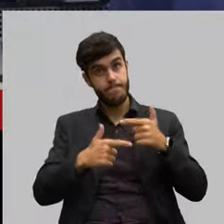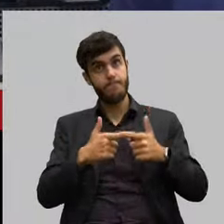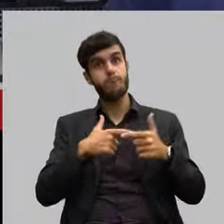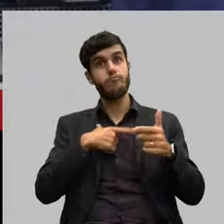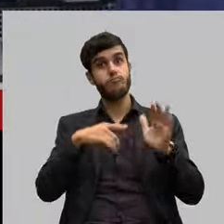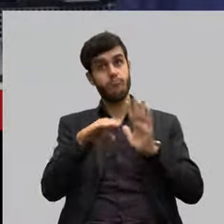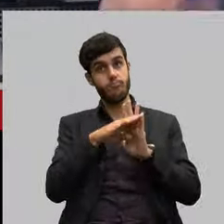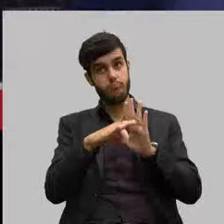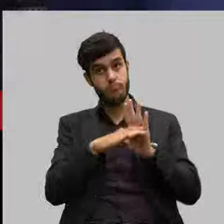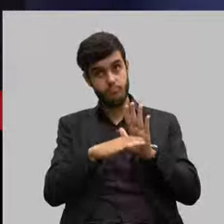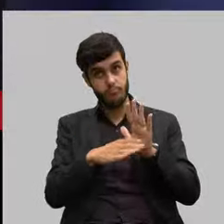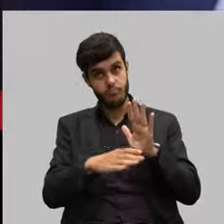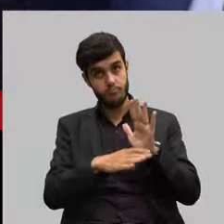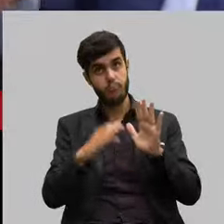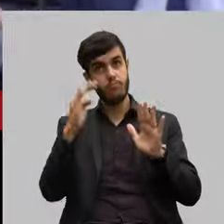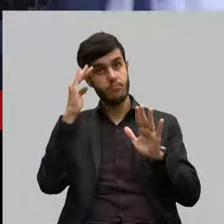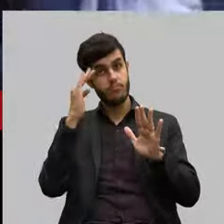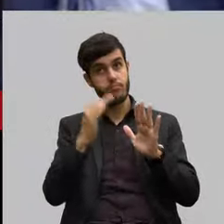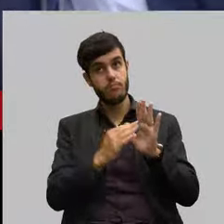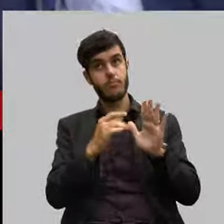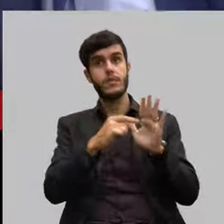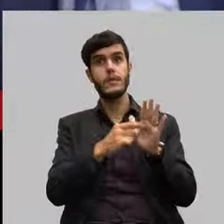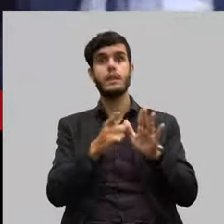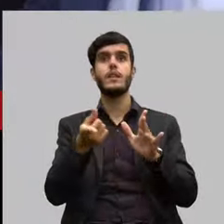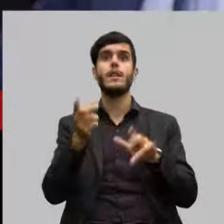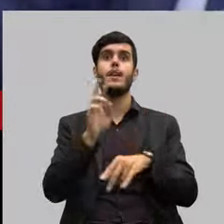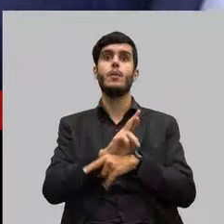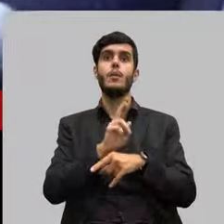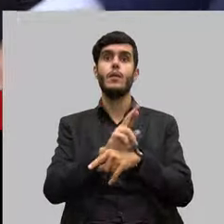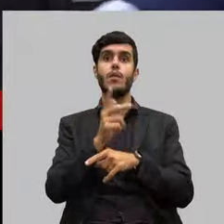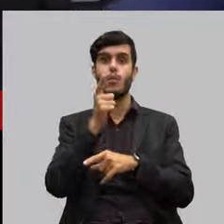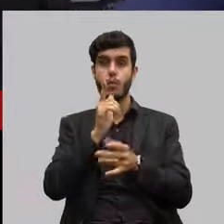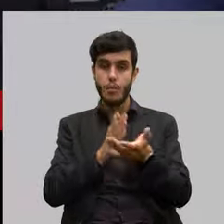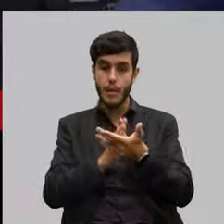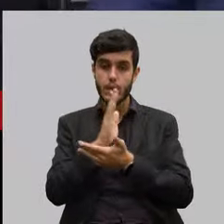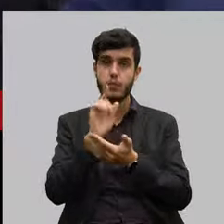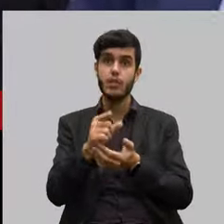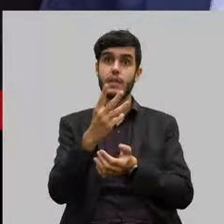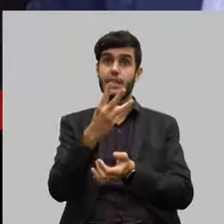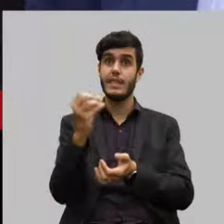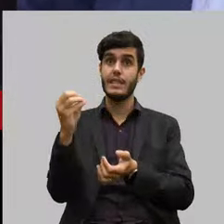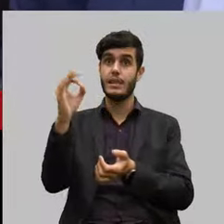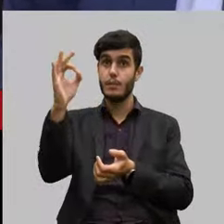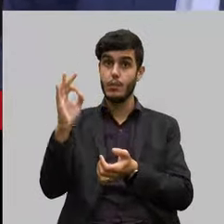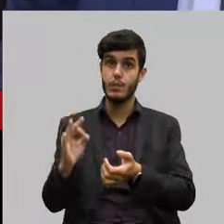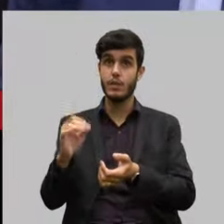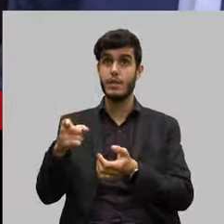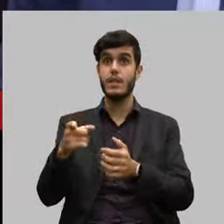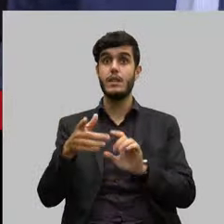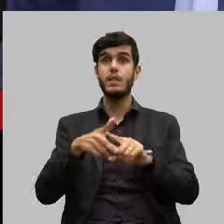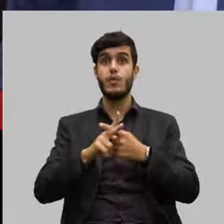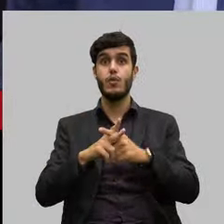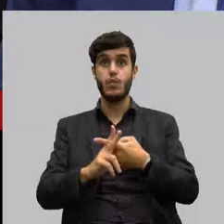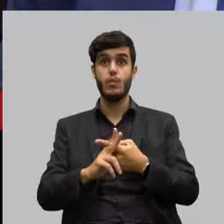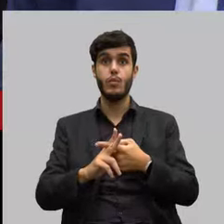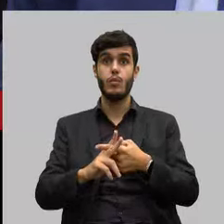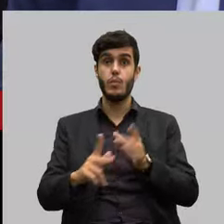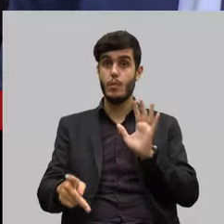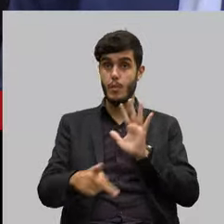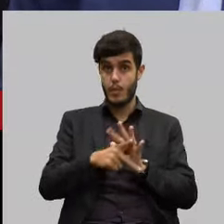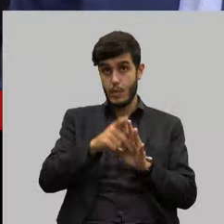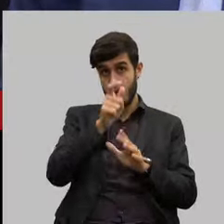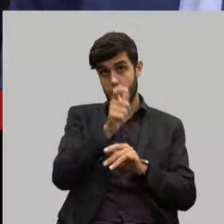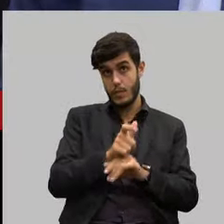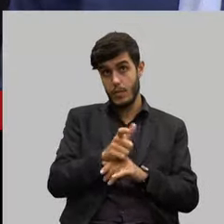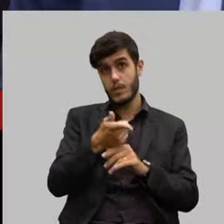requisitos do regime de recuperação fiscal avançou com 300% de reajuste a si mesmo né foi a ao ao ao